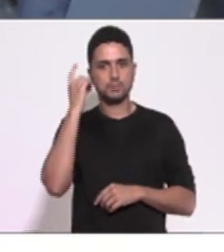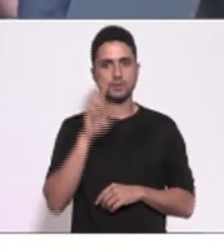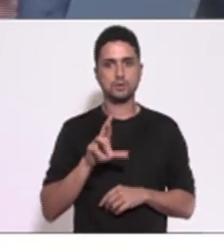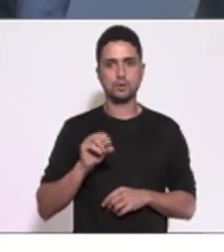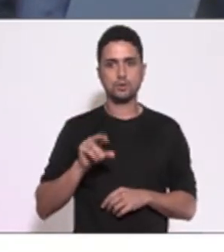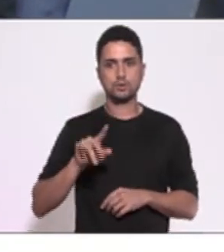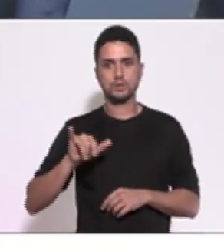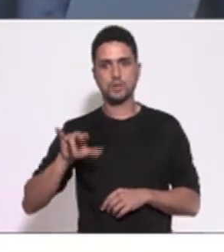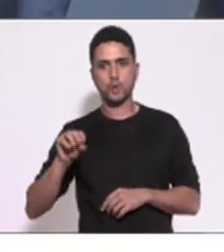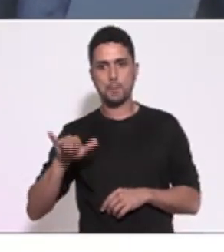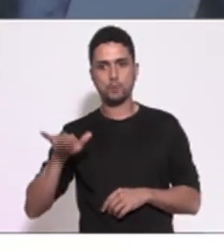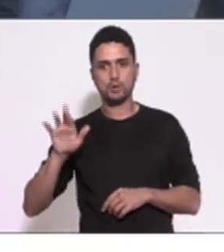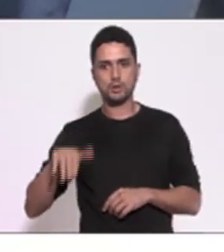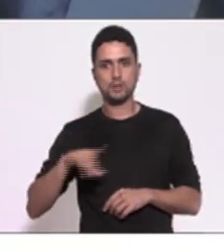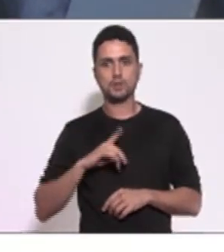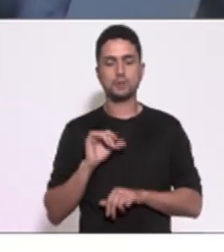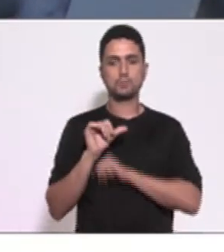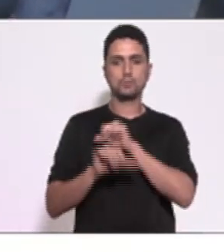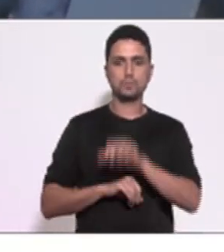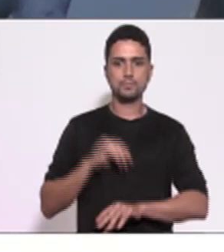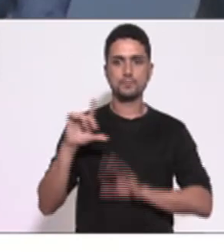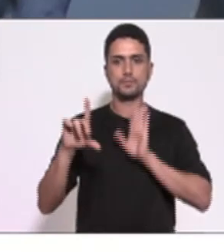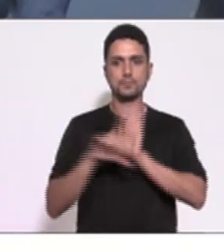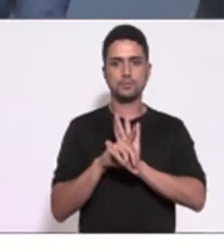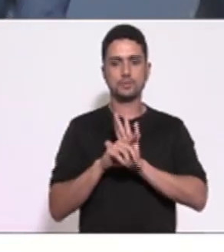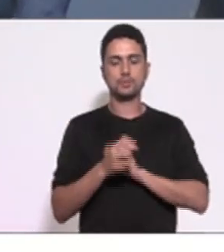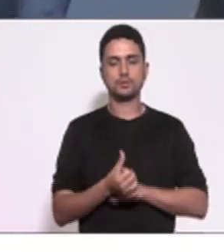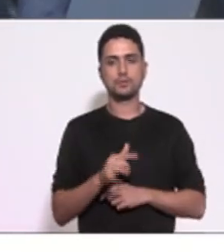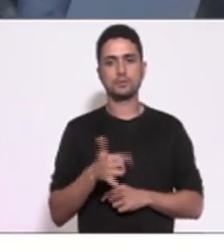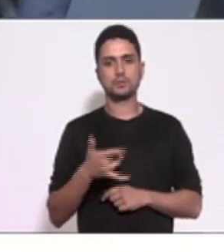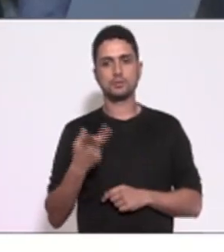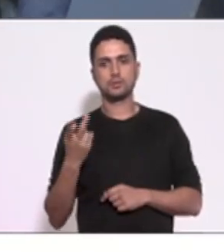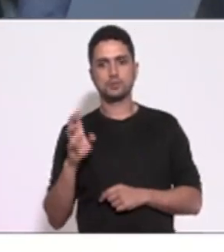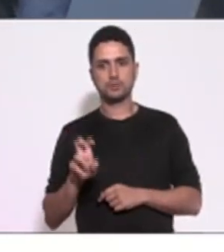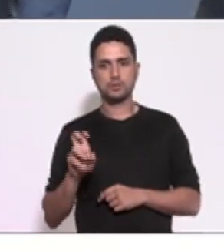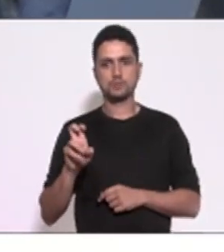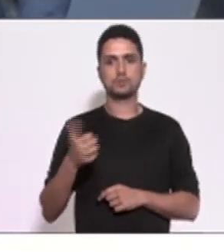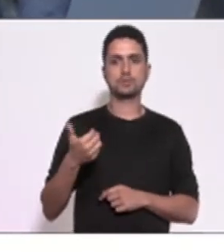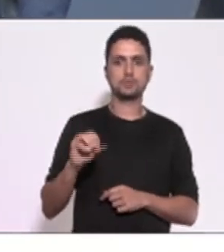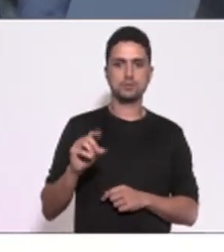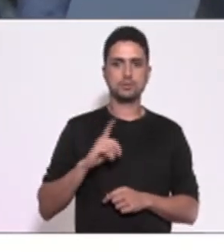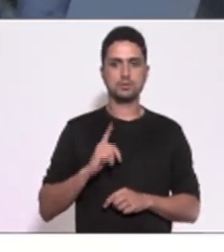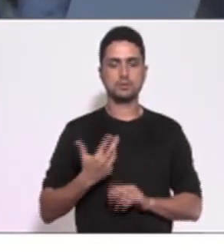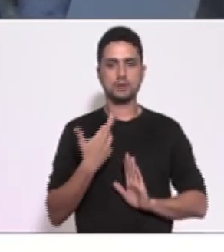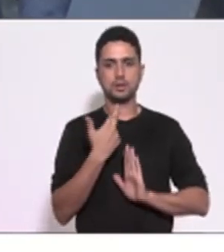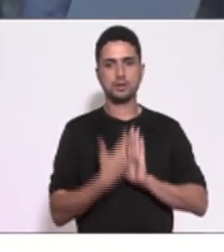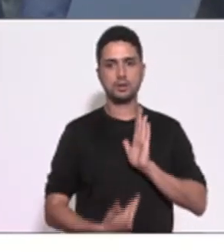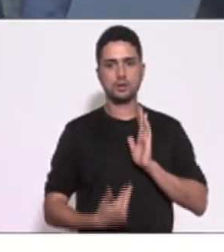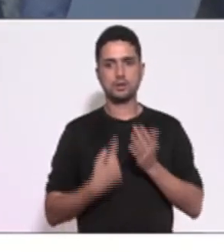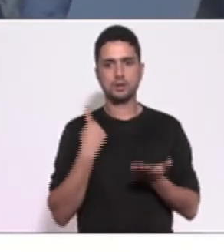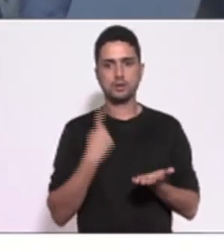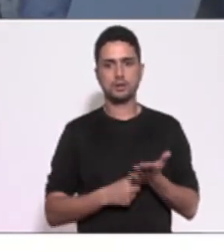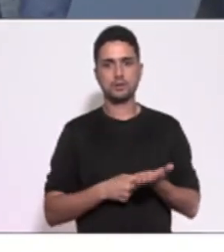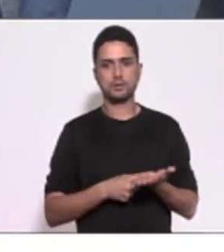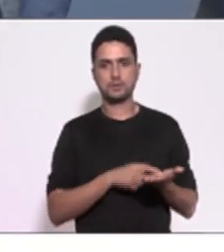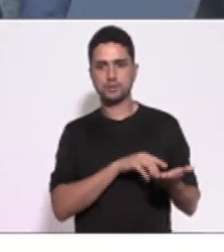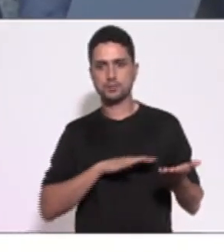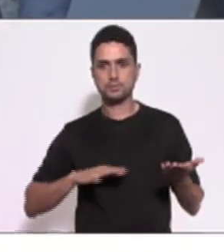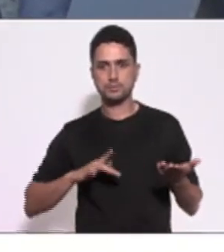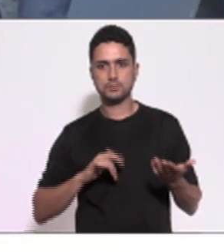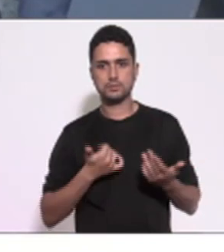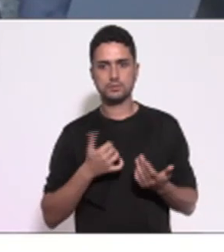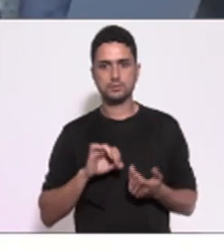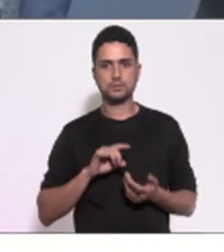Rodrigo Amorim, que altera a Lei 5.645 de 2010 e inclui no calendário oficial do Estado do Rio de Janeiro o dia de combate à